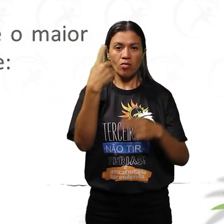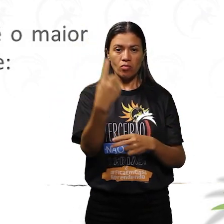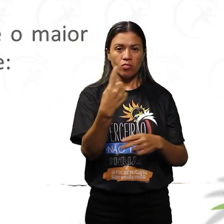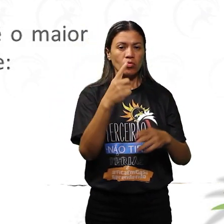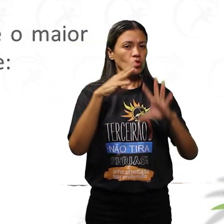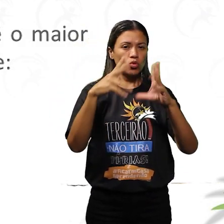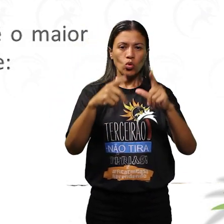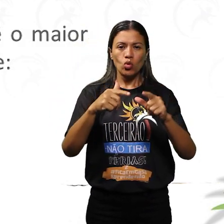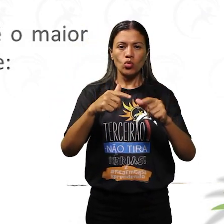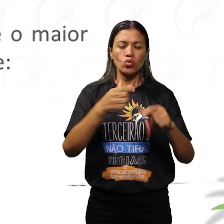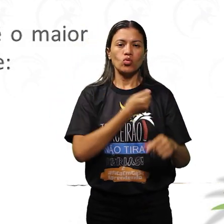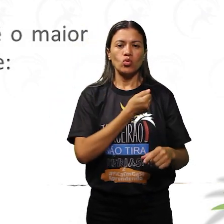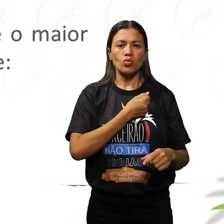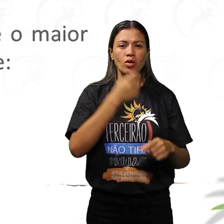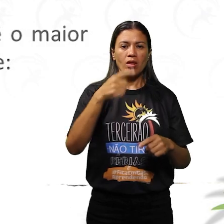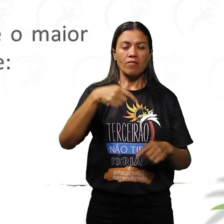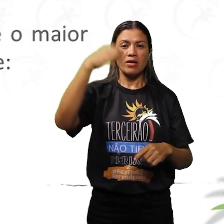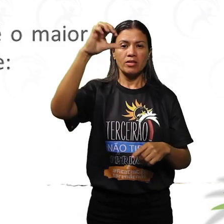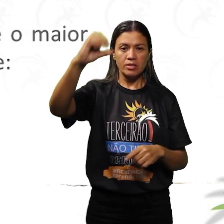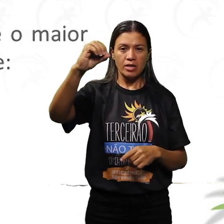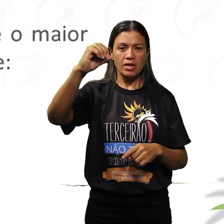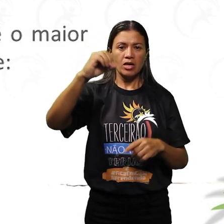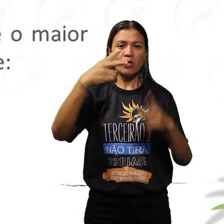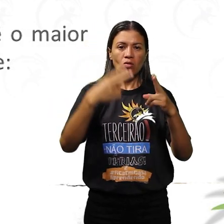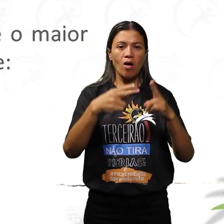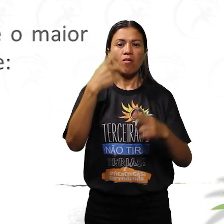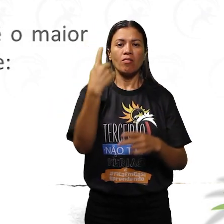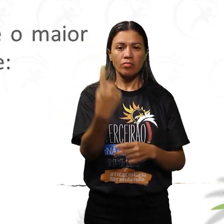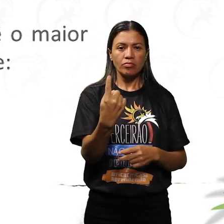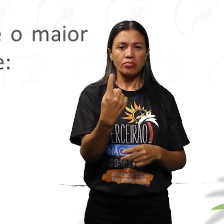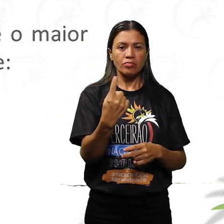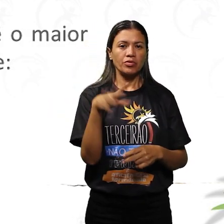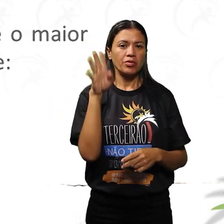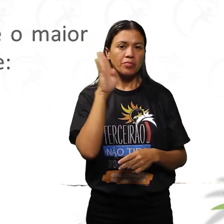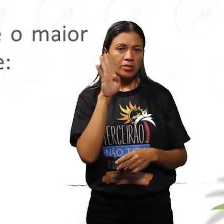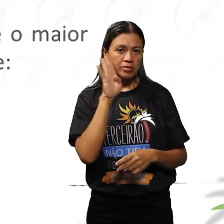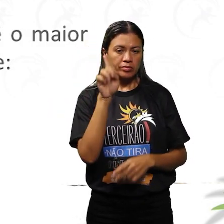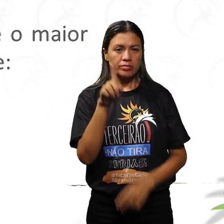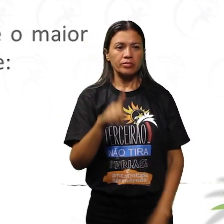número elevado a 0 vai dar 1. Então, é 1 watts por metro quadrado, beleza?